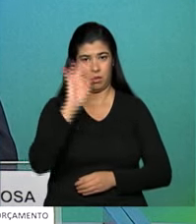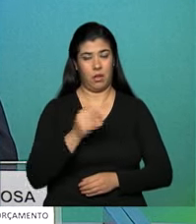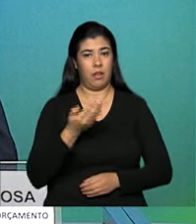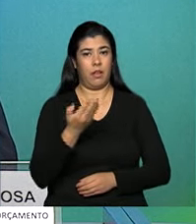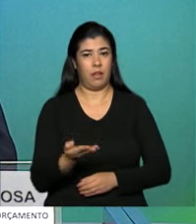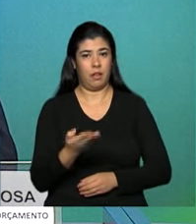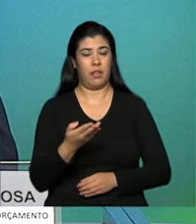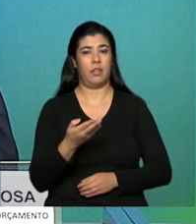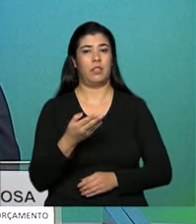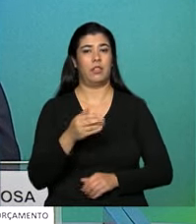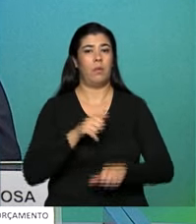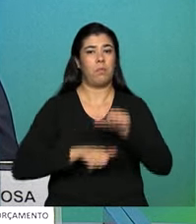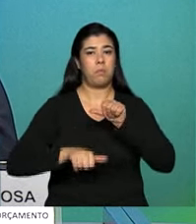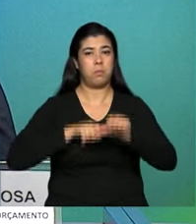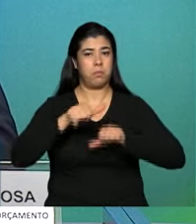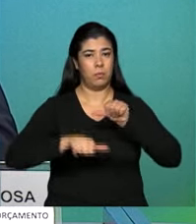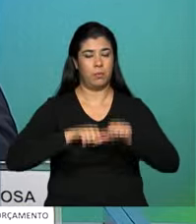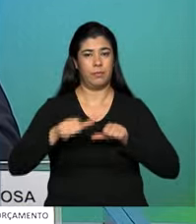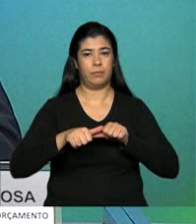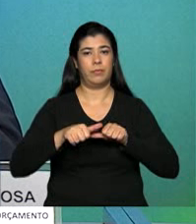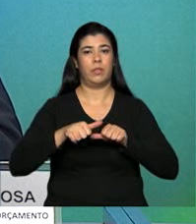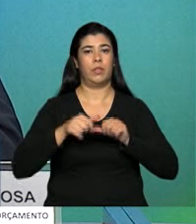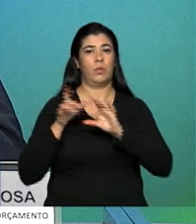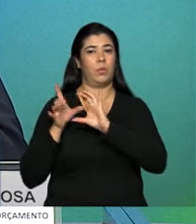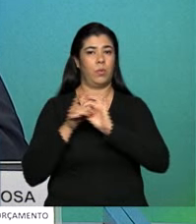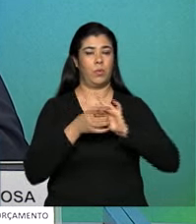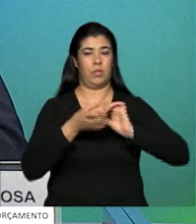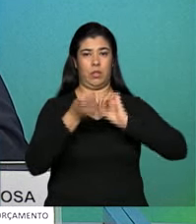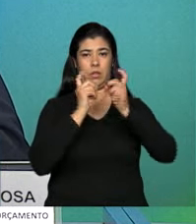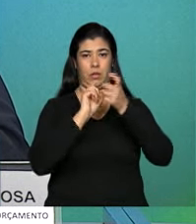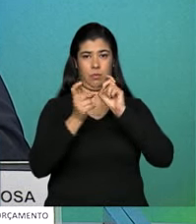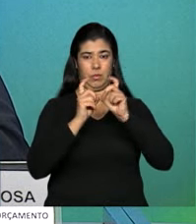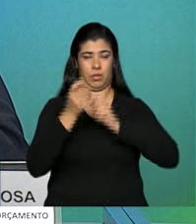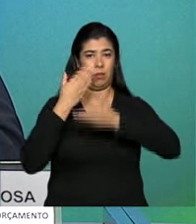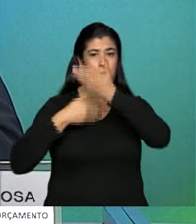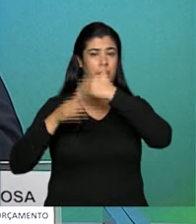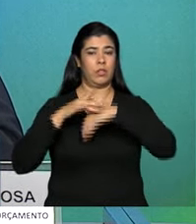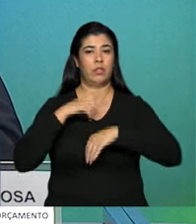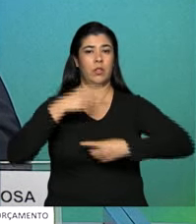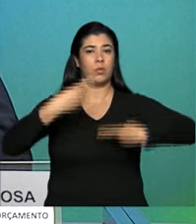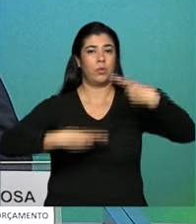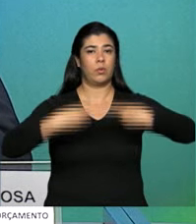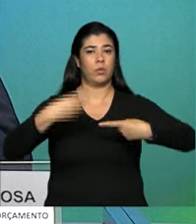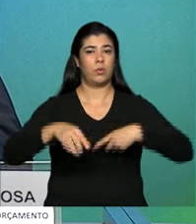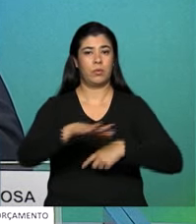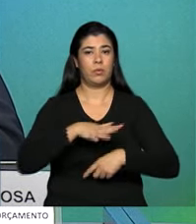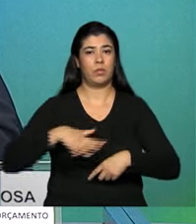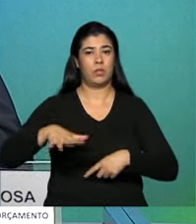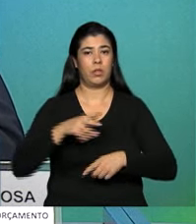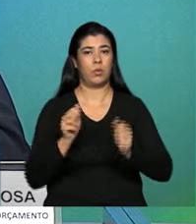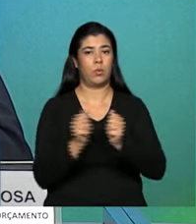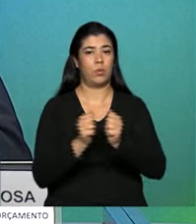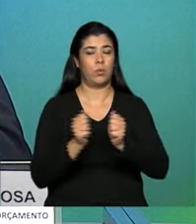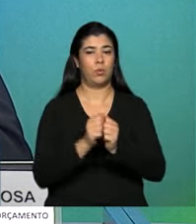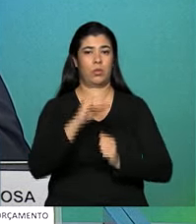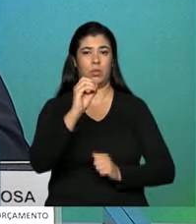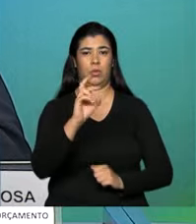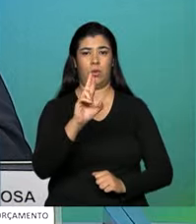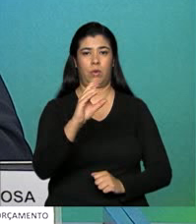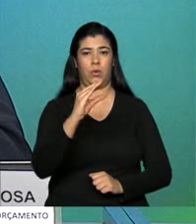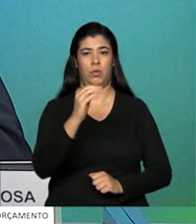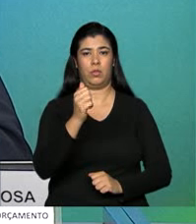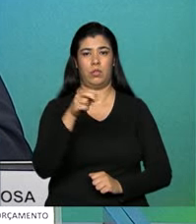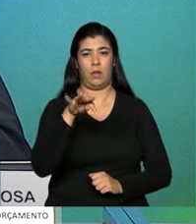reforma administrativa já vem a sendo discutida no âmbito da junta de execução orçamentária que é aquele grupo que